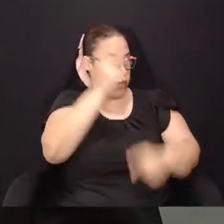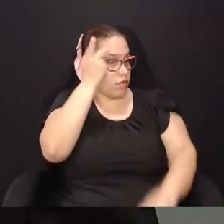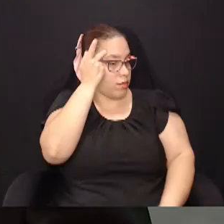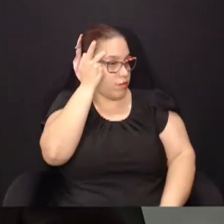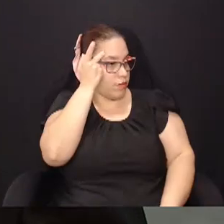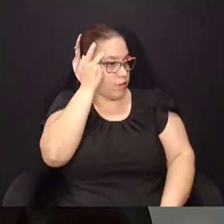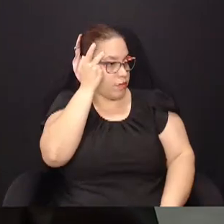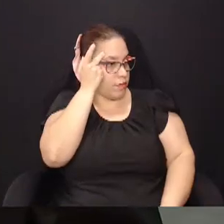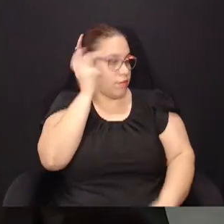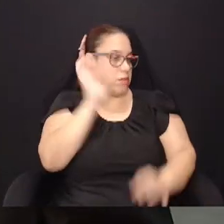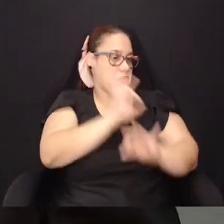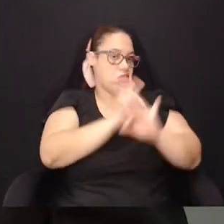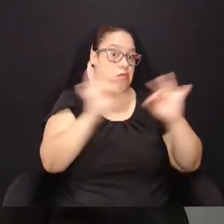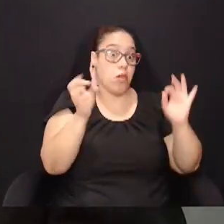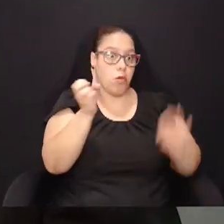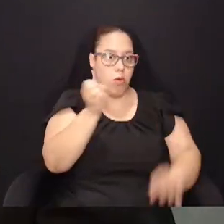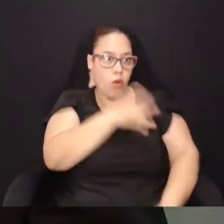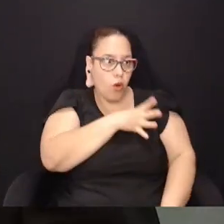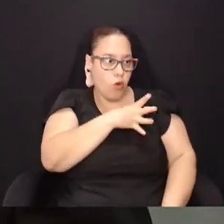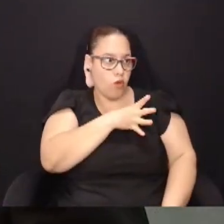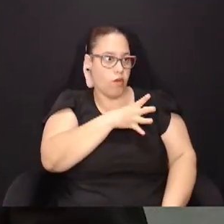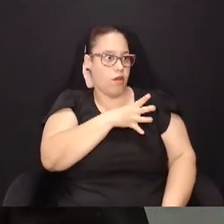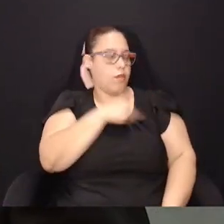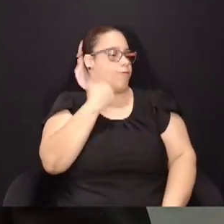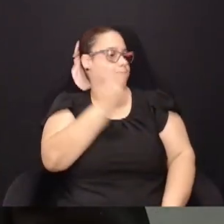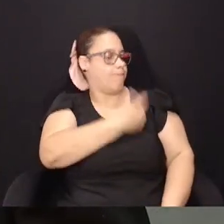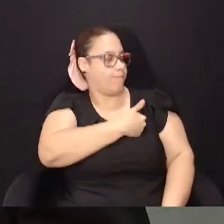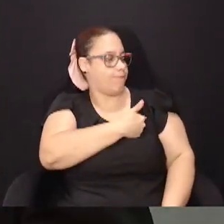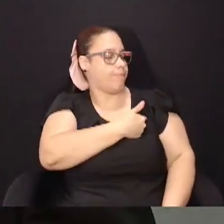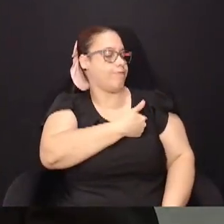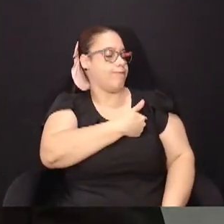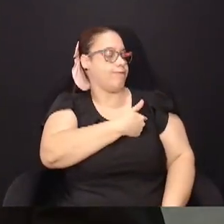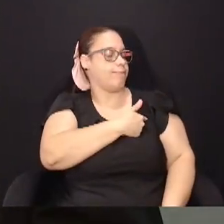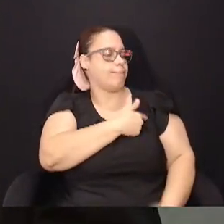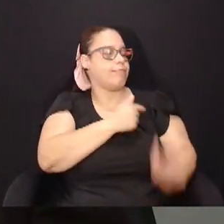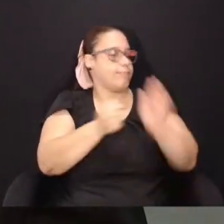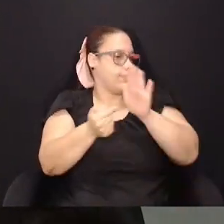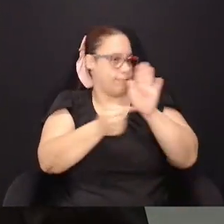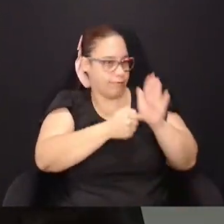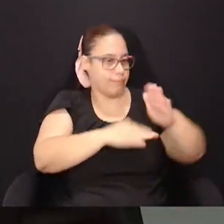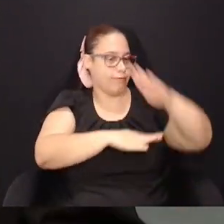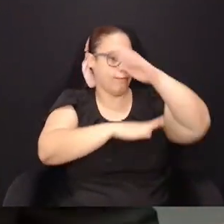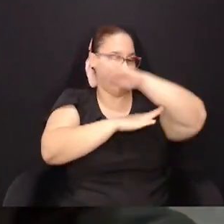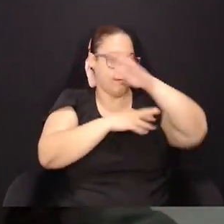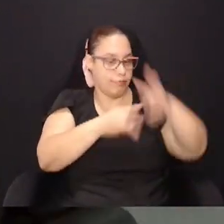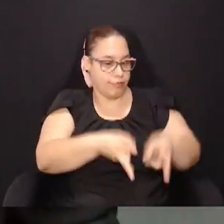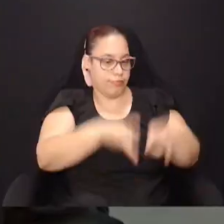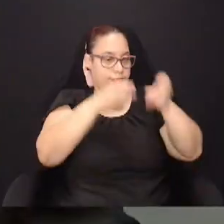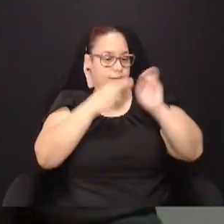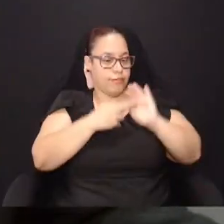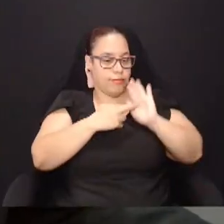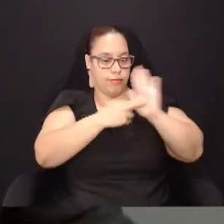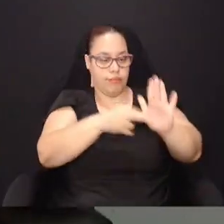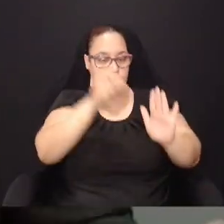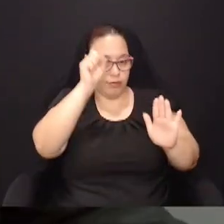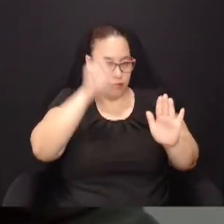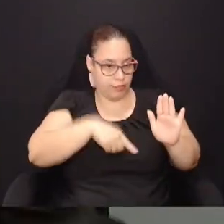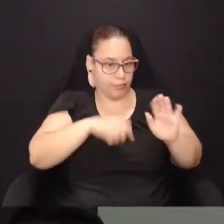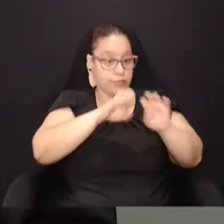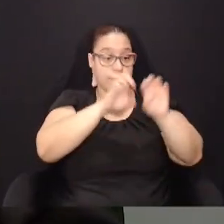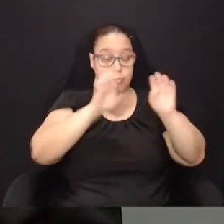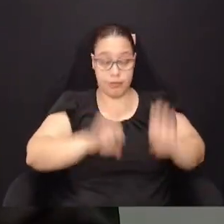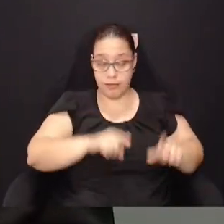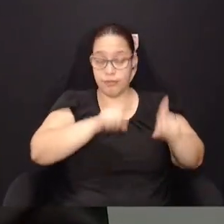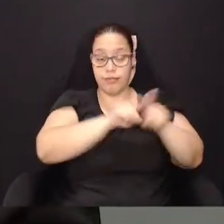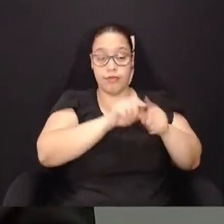forma inédita, né? Para nós é uma demonstração de que a Câmara é reconhecida, é uma referência pela estrutura e pela